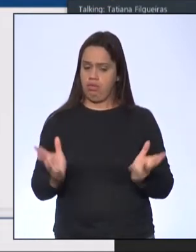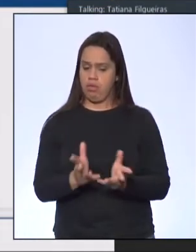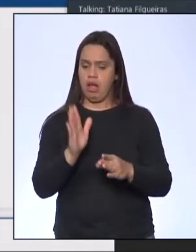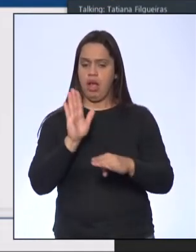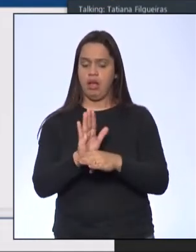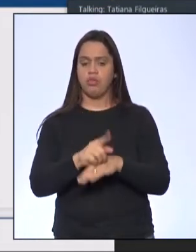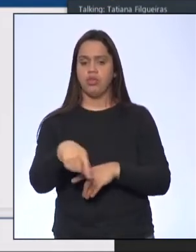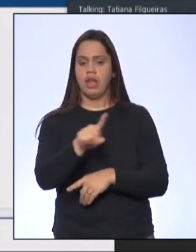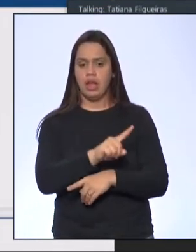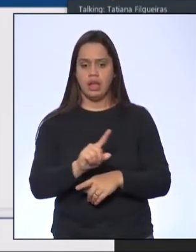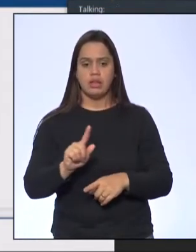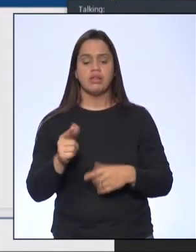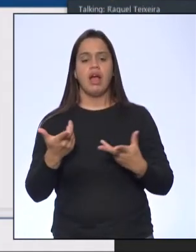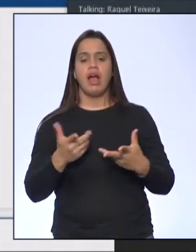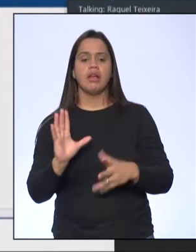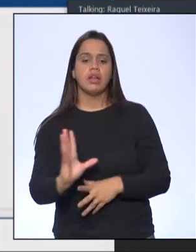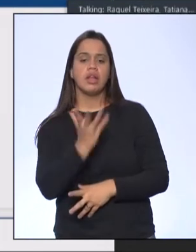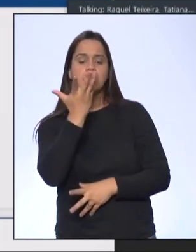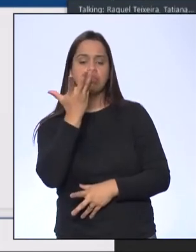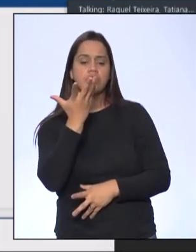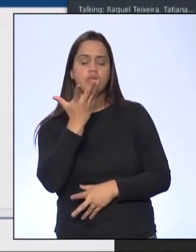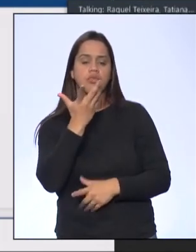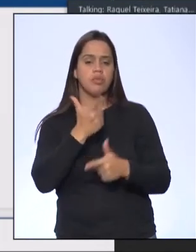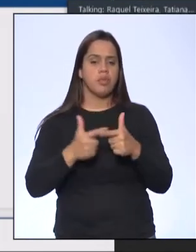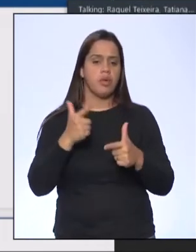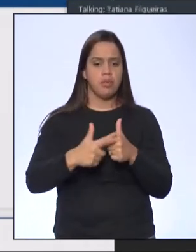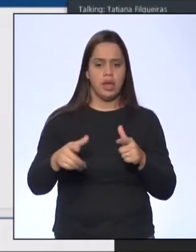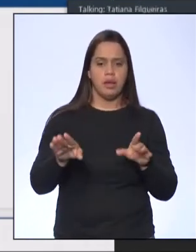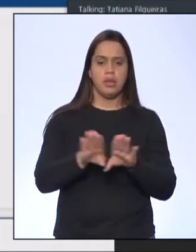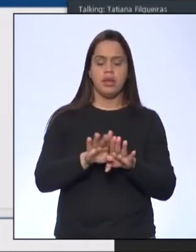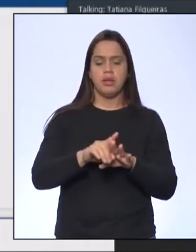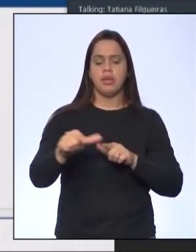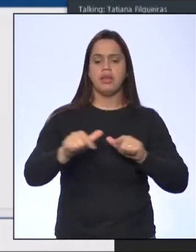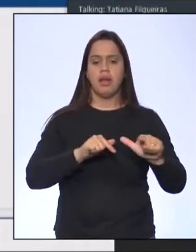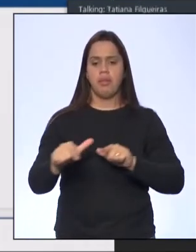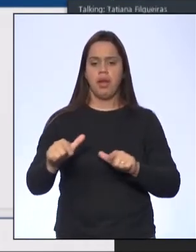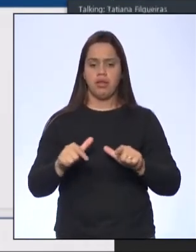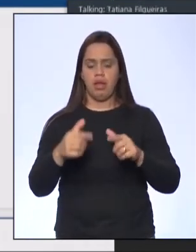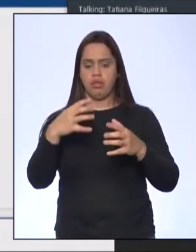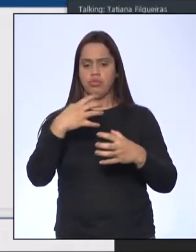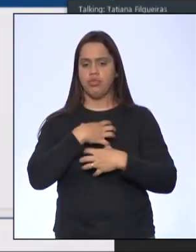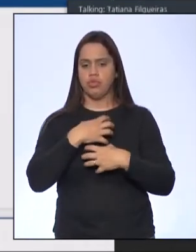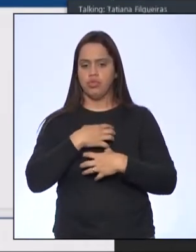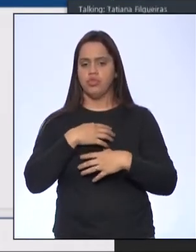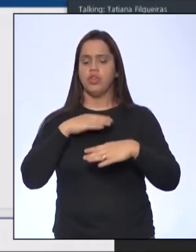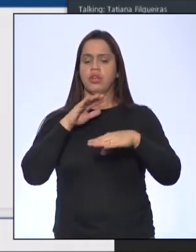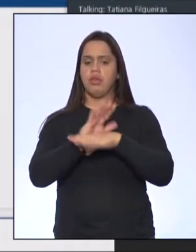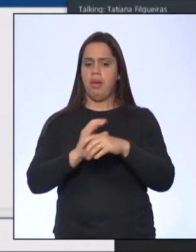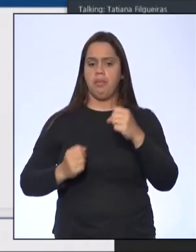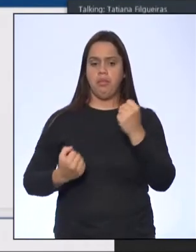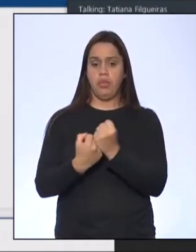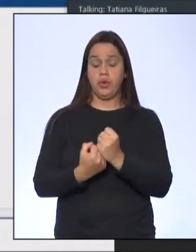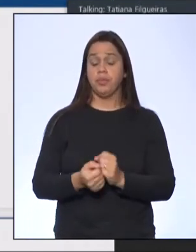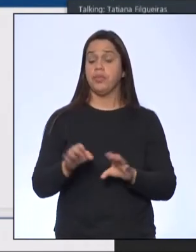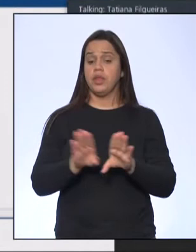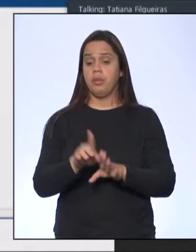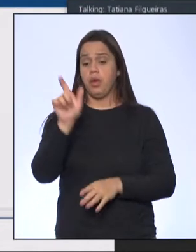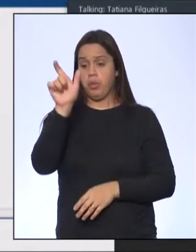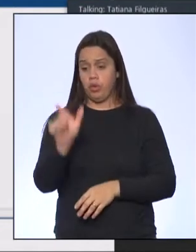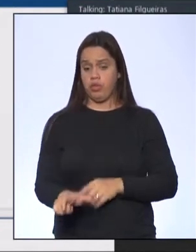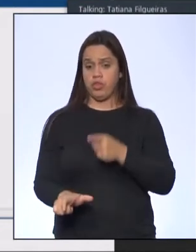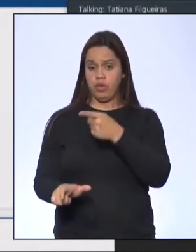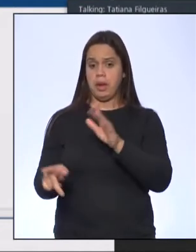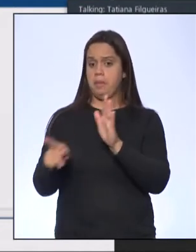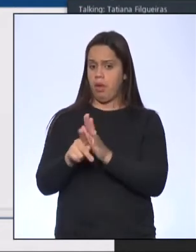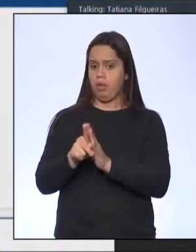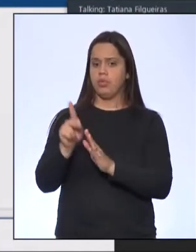forma cooperativa. E os professores, eles atuam como um modelo de comportamento para os alunos, né? Então, isso que eu